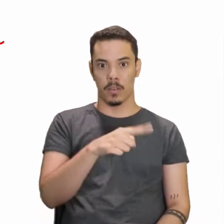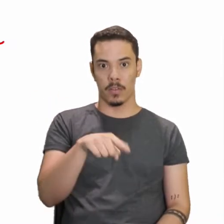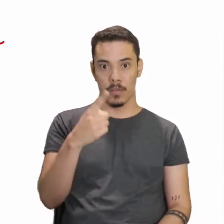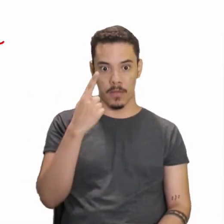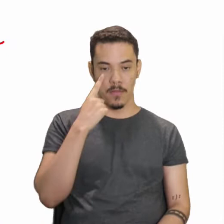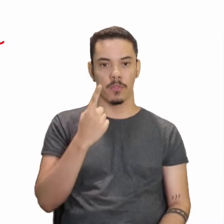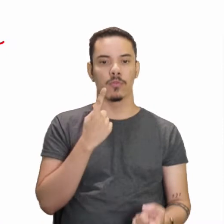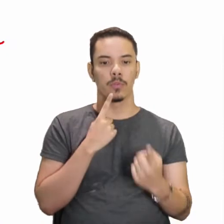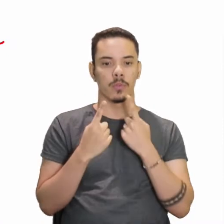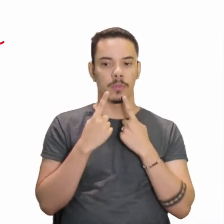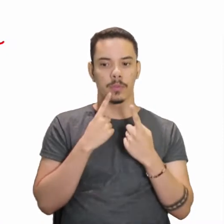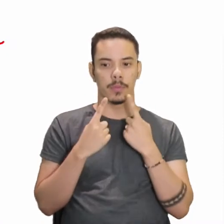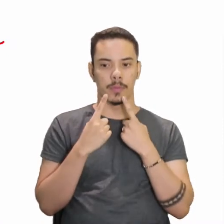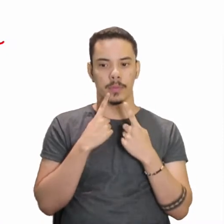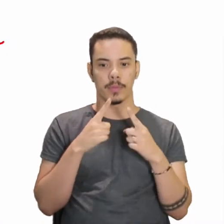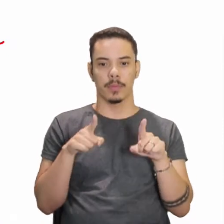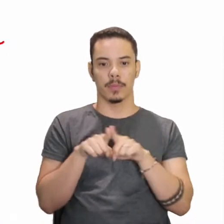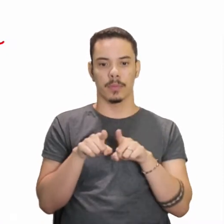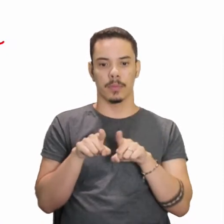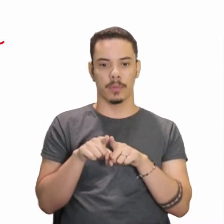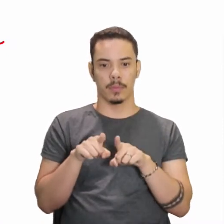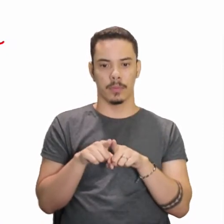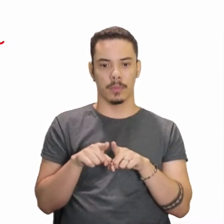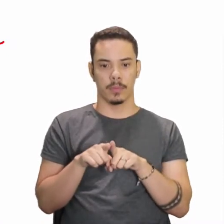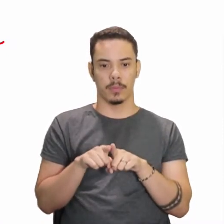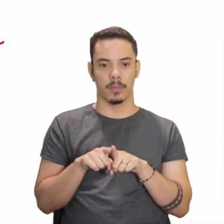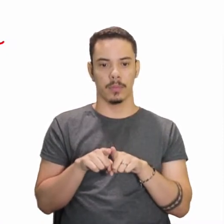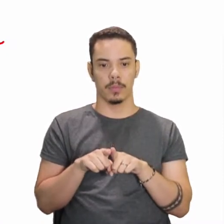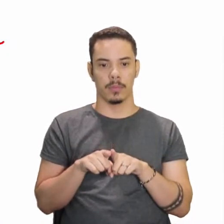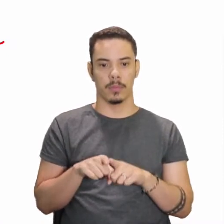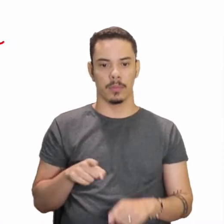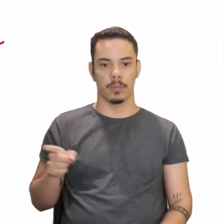aí. E o quimbundo,